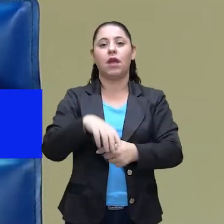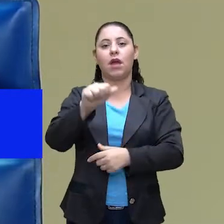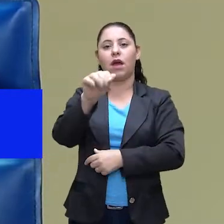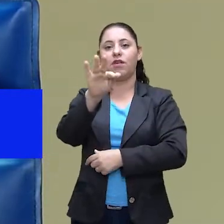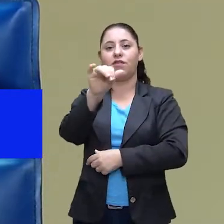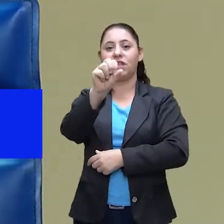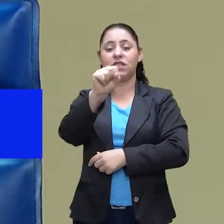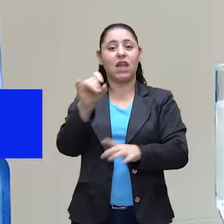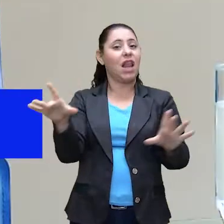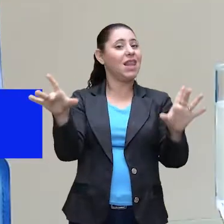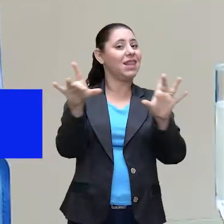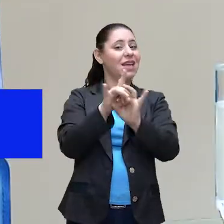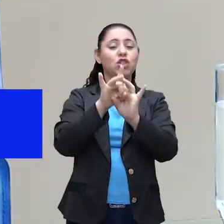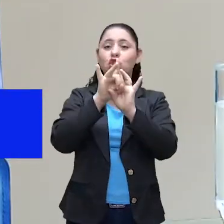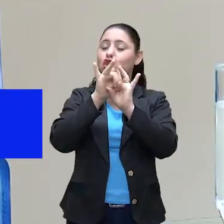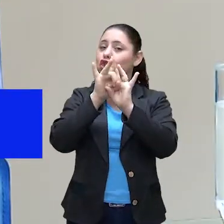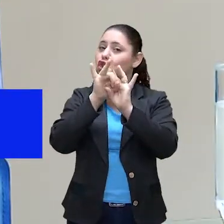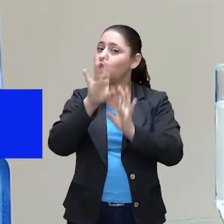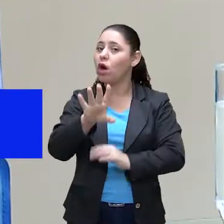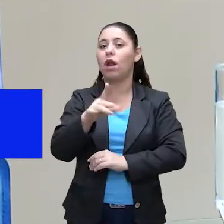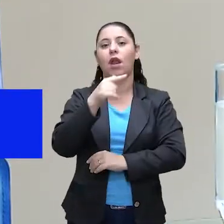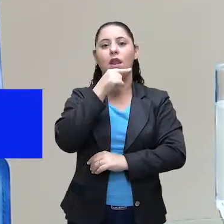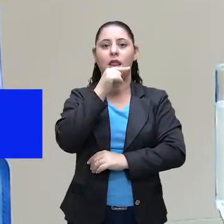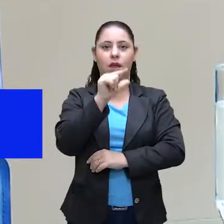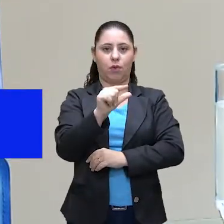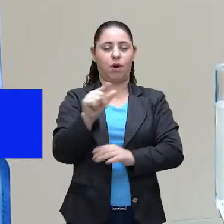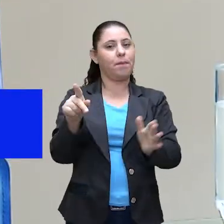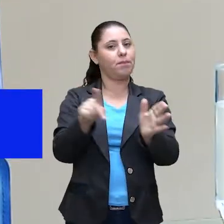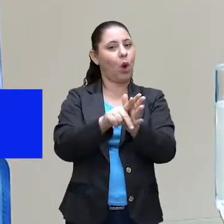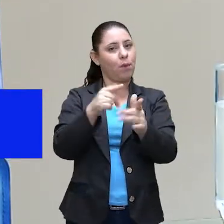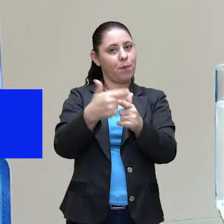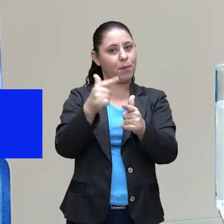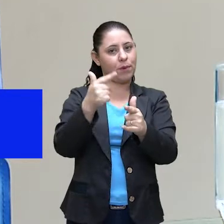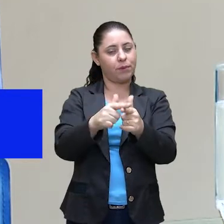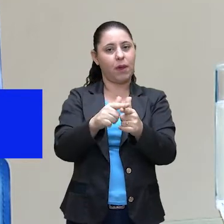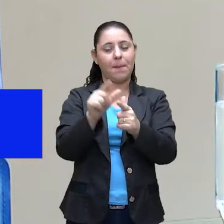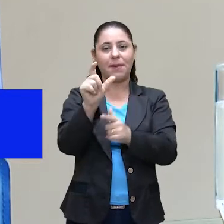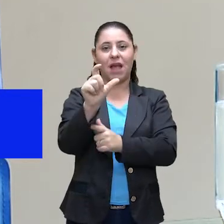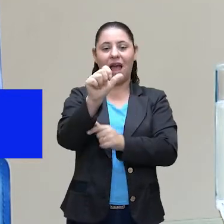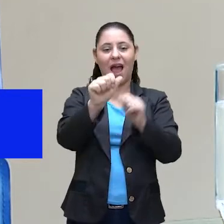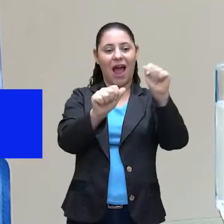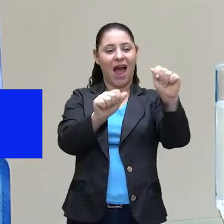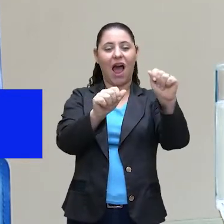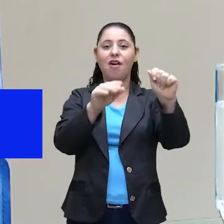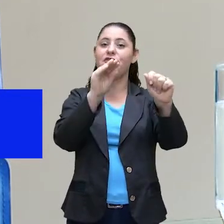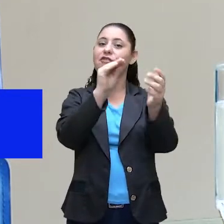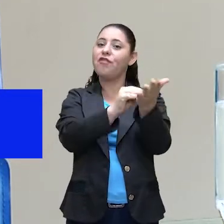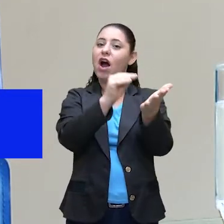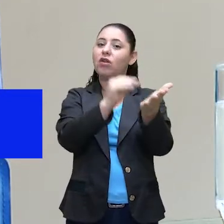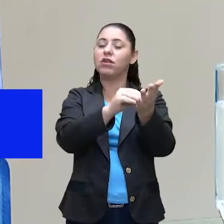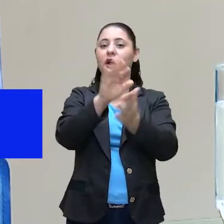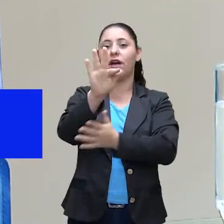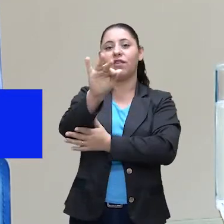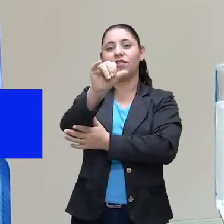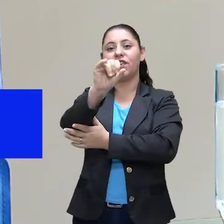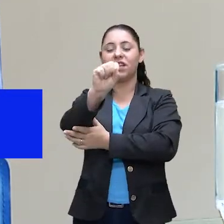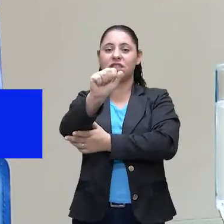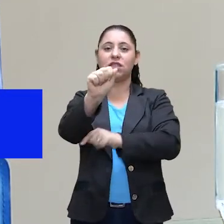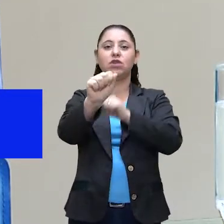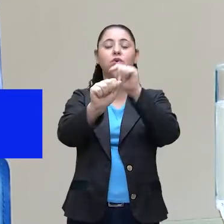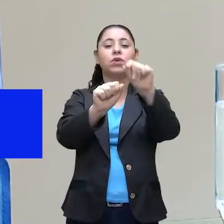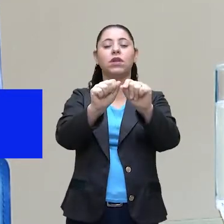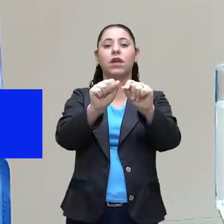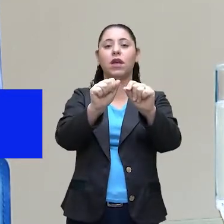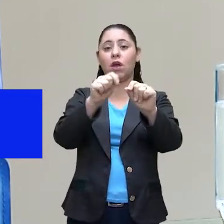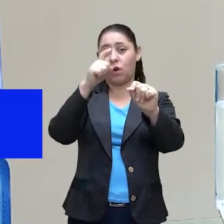na linguagem, é isso? A afasia é apenas na linguagem. A palavra ausência, e fásio, que vem do